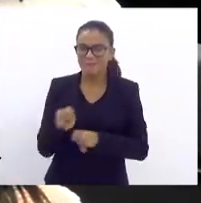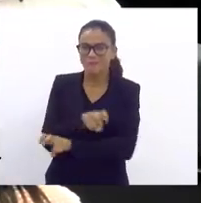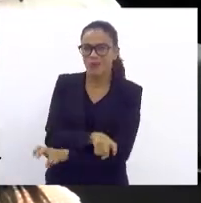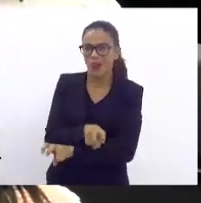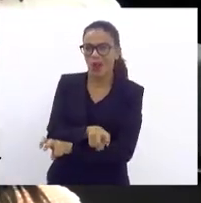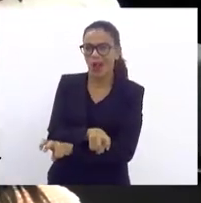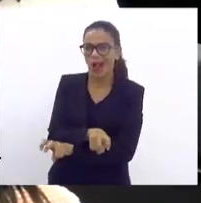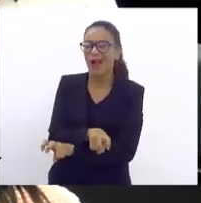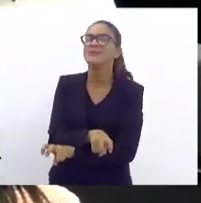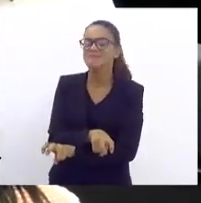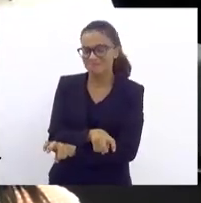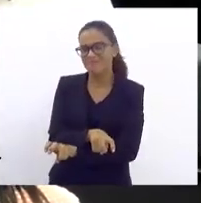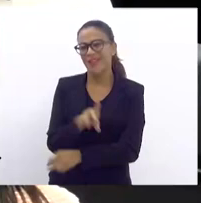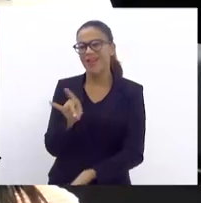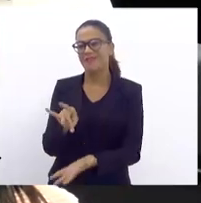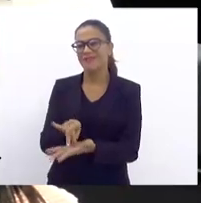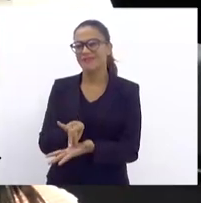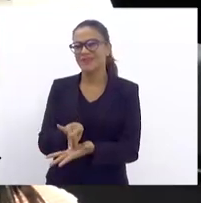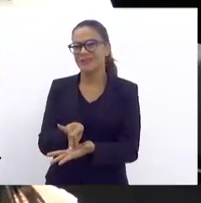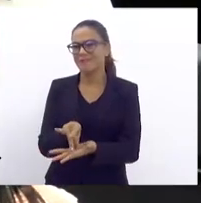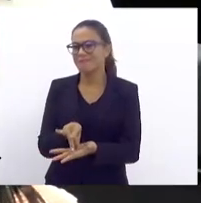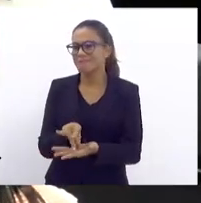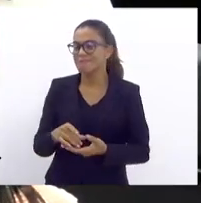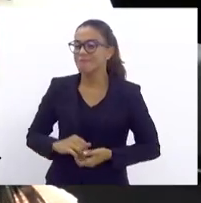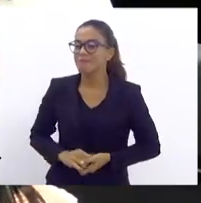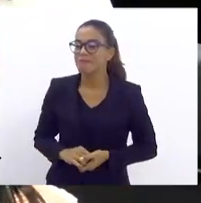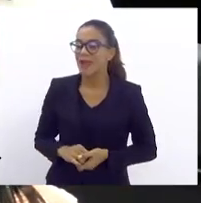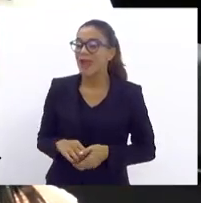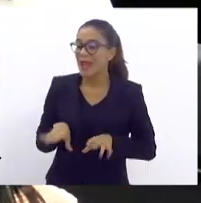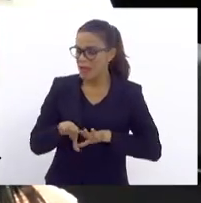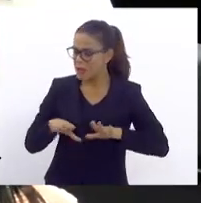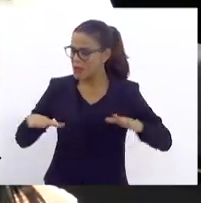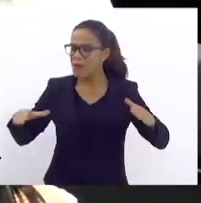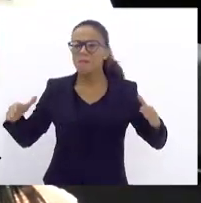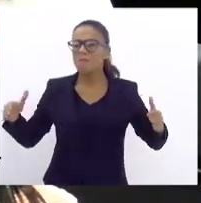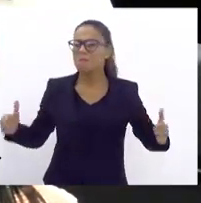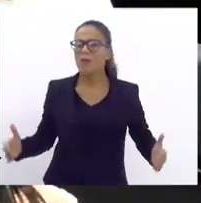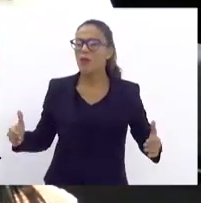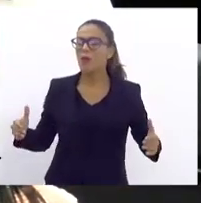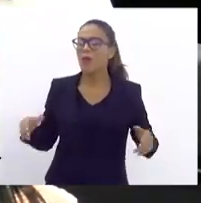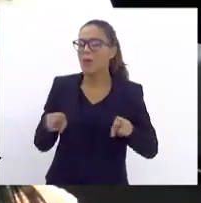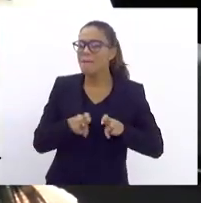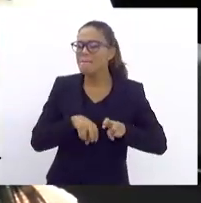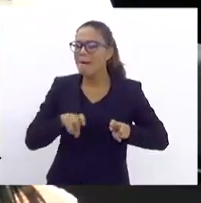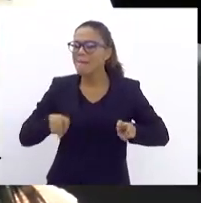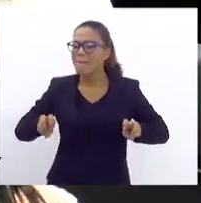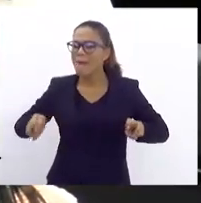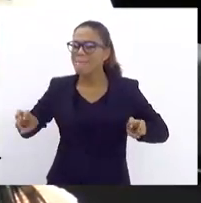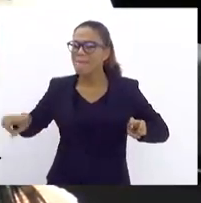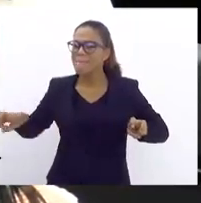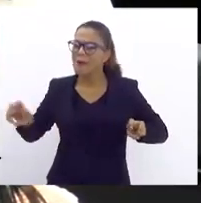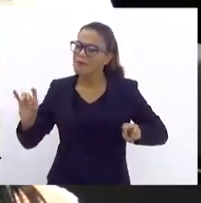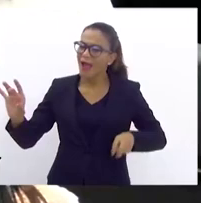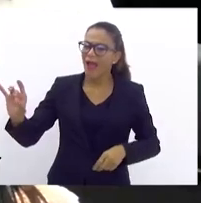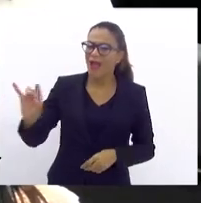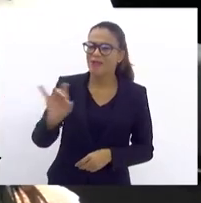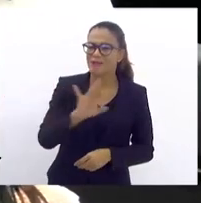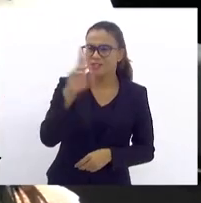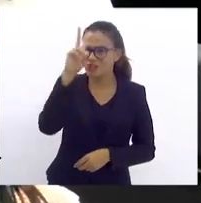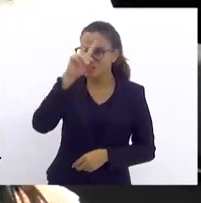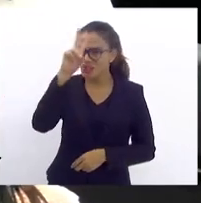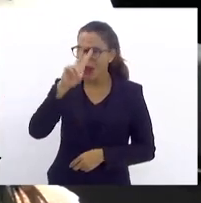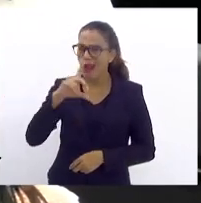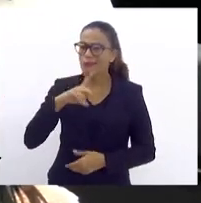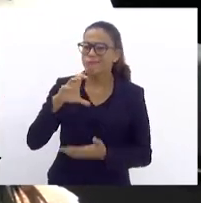vocês Essa é a grande verdade não é a mesa ela deveria ser composta por cada um de vocês que tem uma história a contar